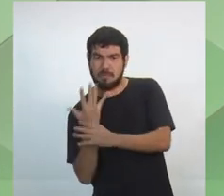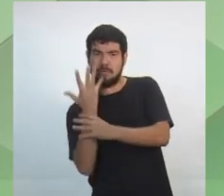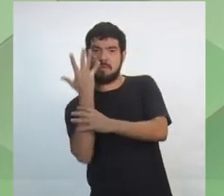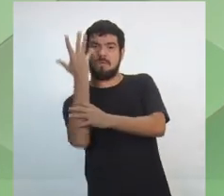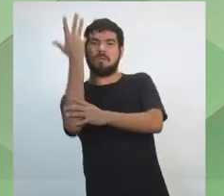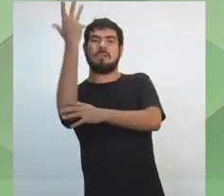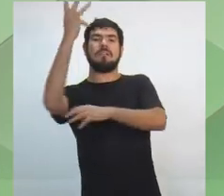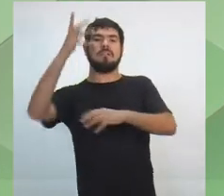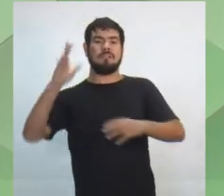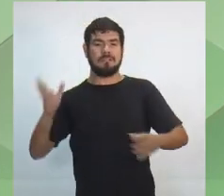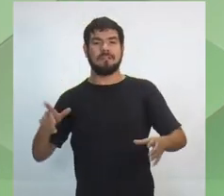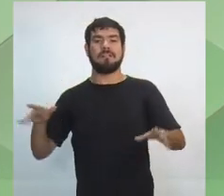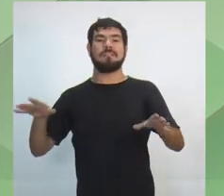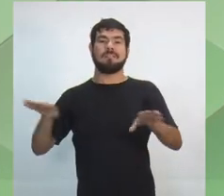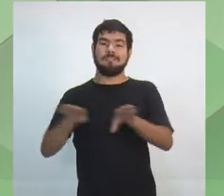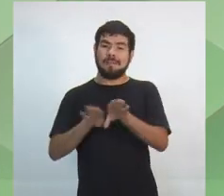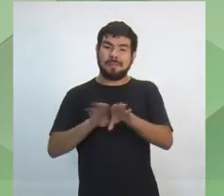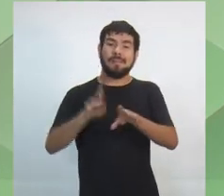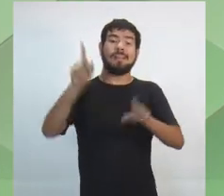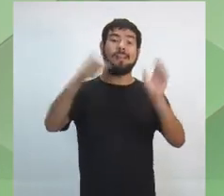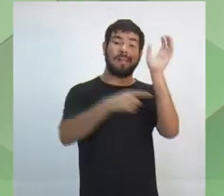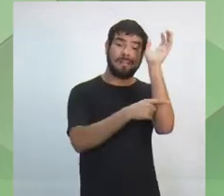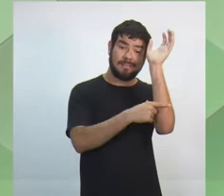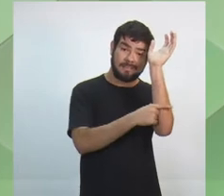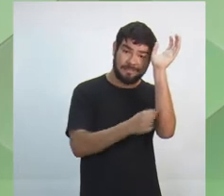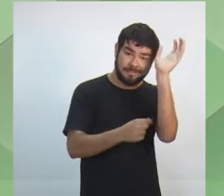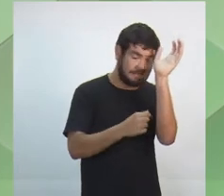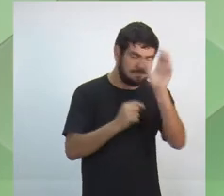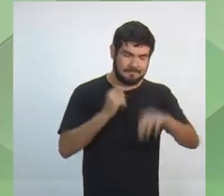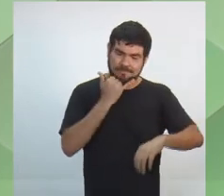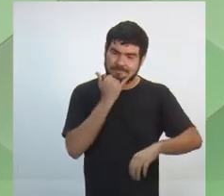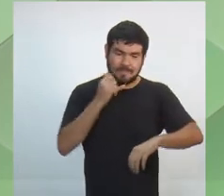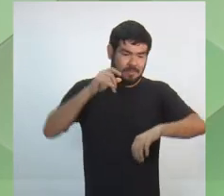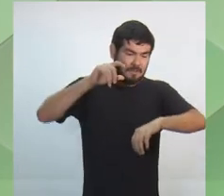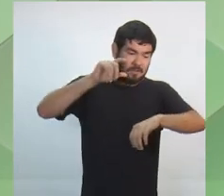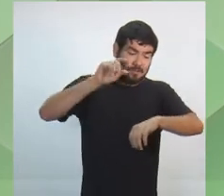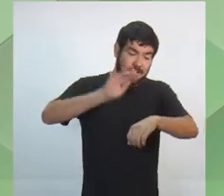de Itacoatiara para que possa servir de ração a